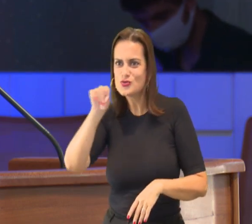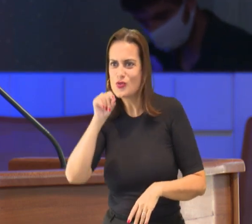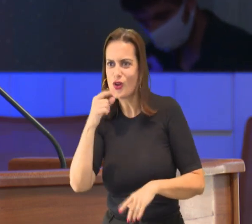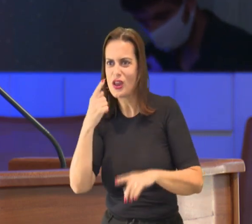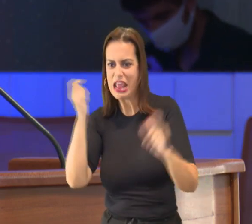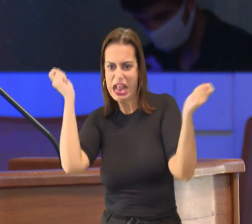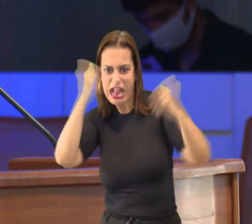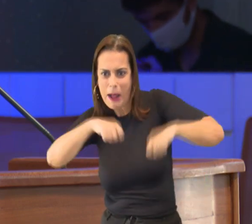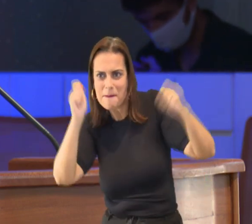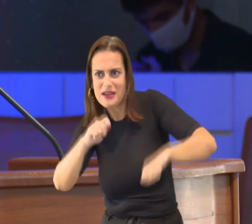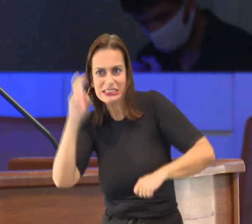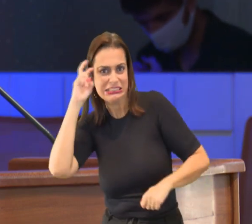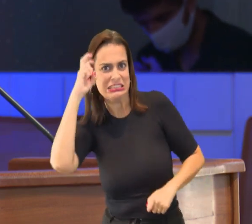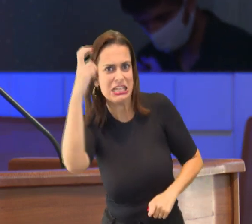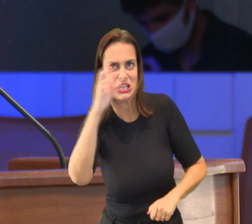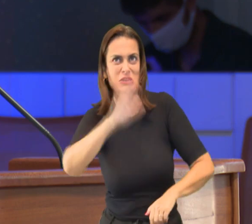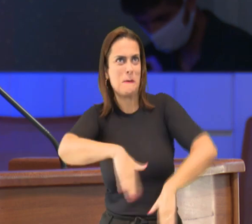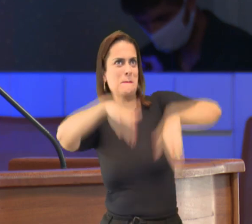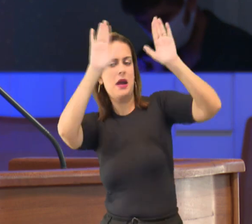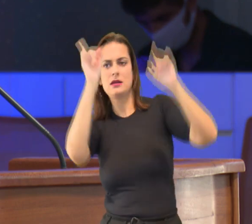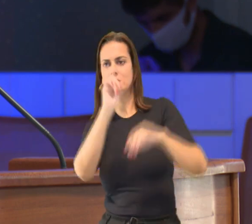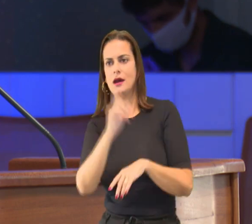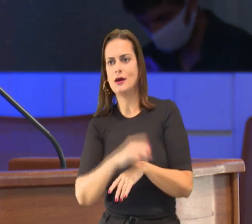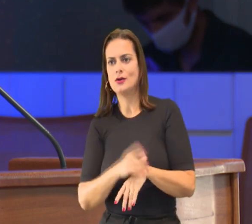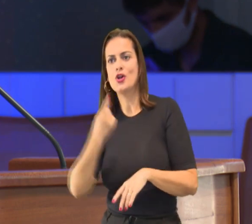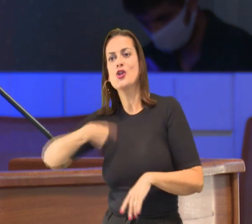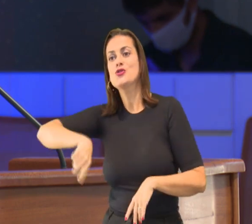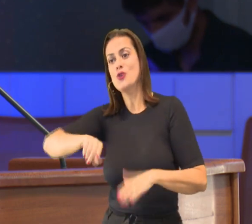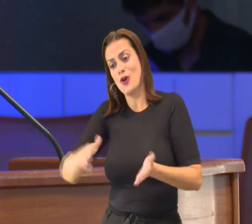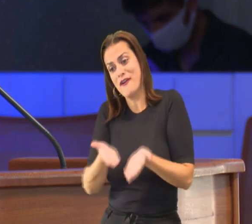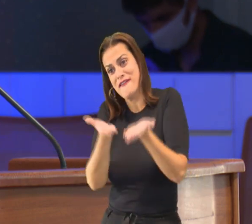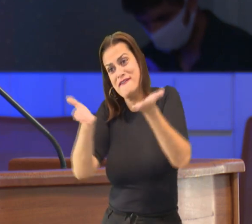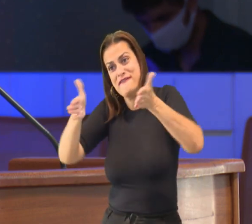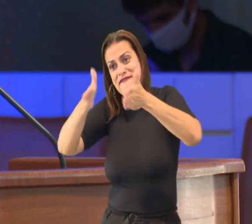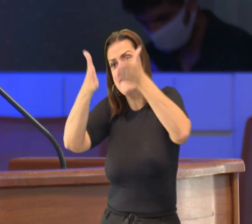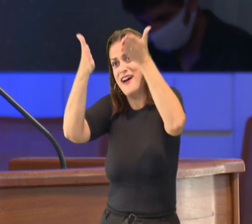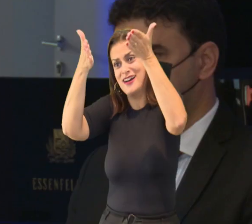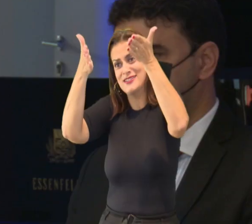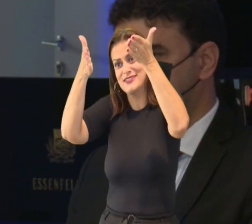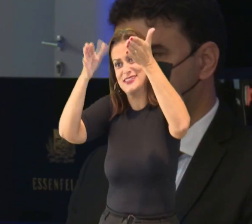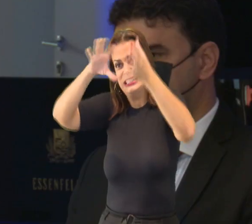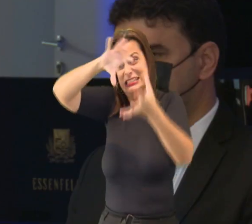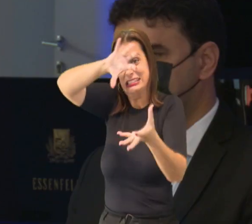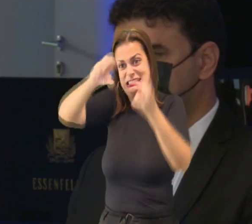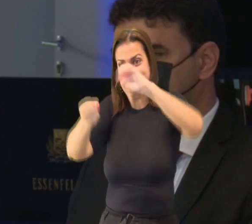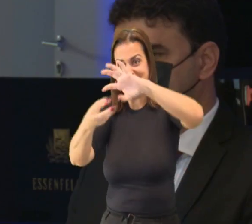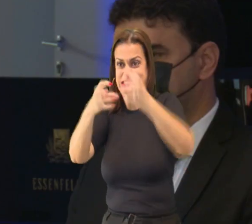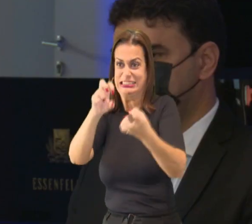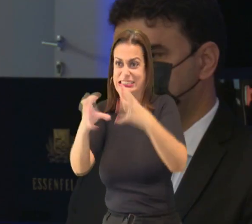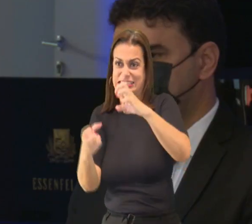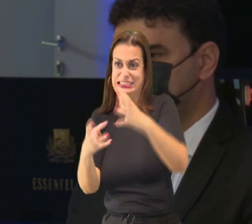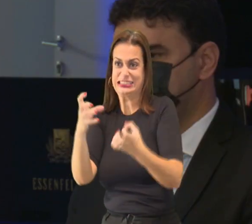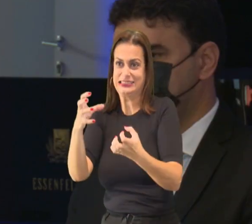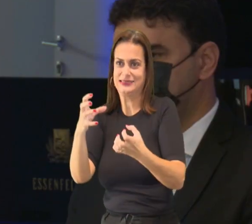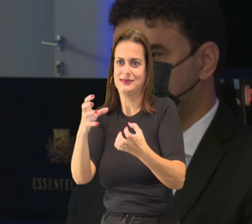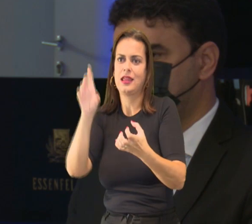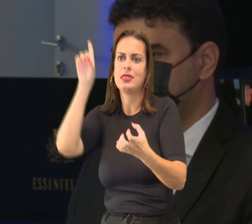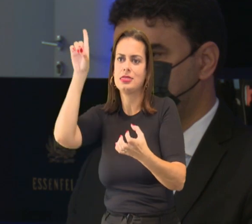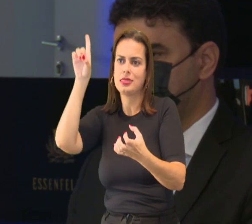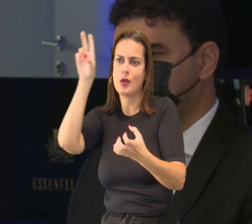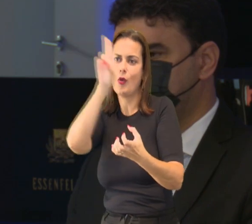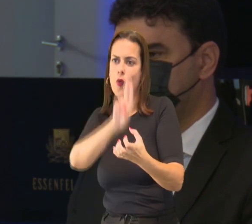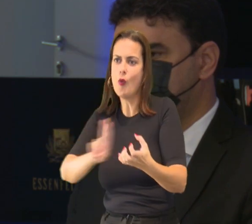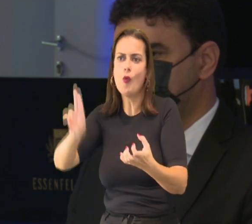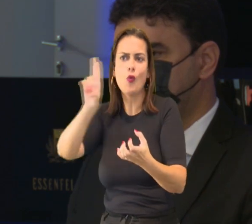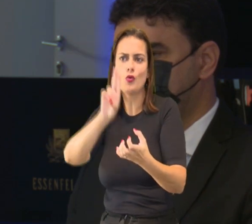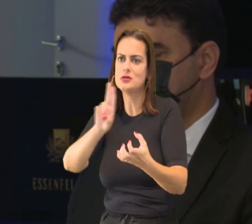nossas capacitações. Nós somos vasos de barro que se quebra. Mesmo assim, Deus nos usa, como